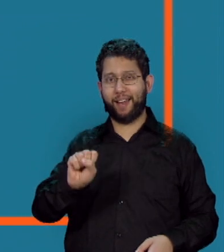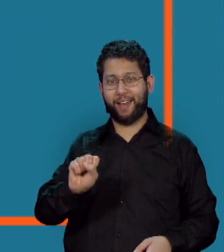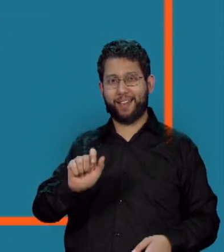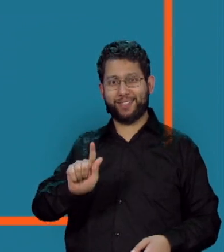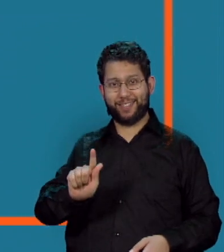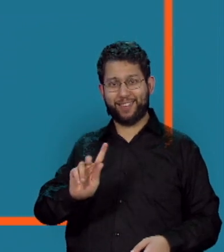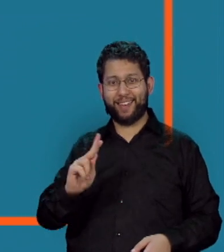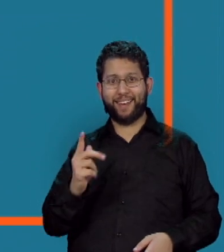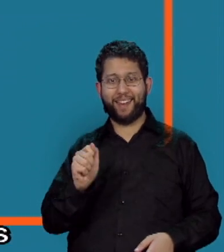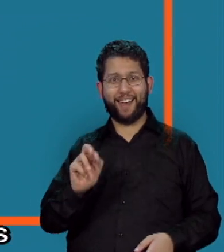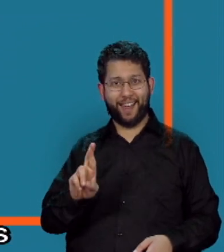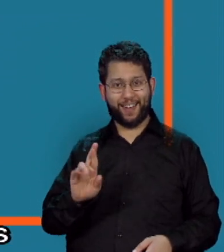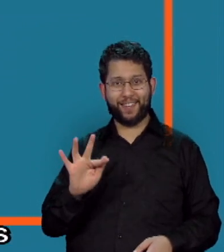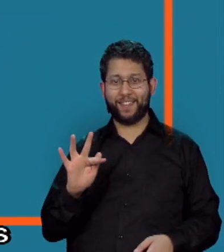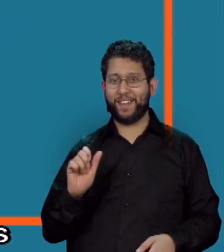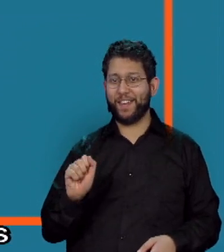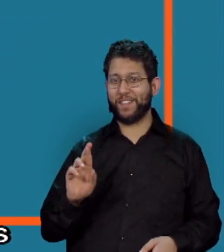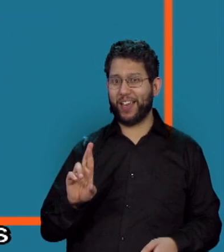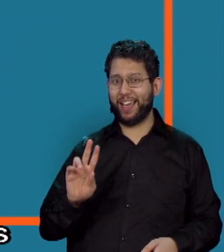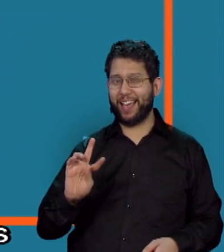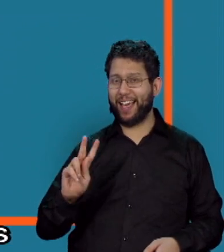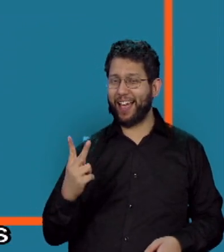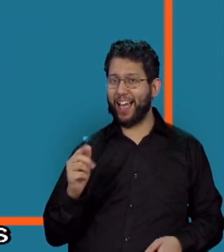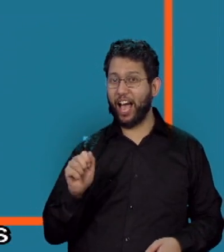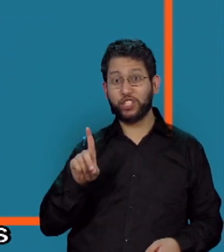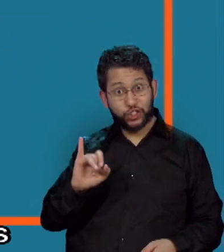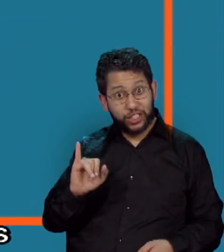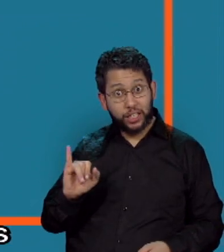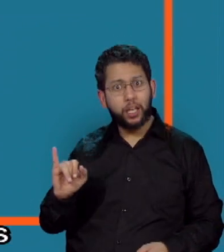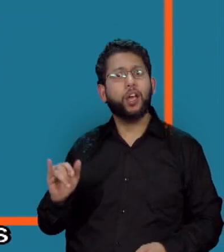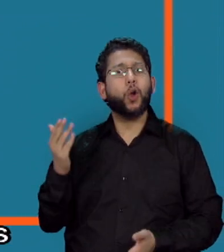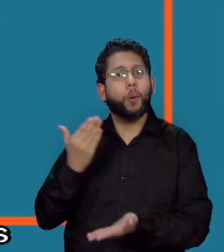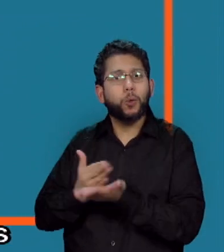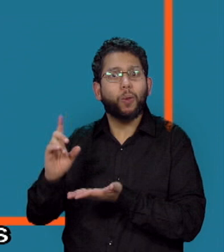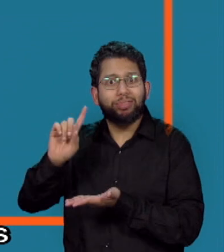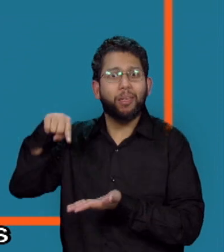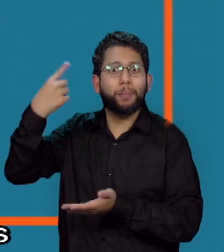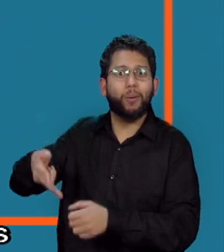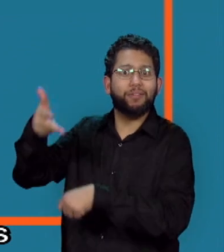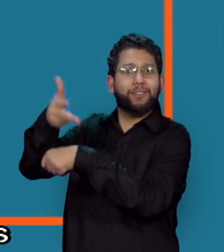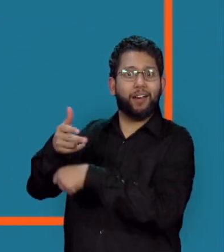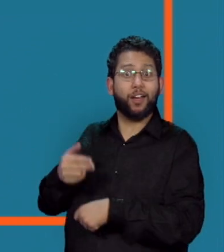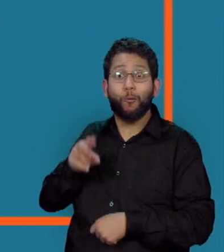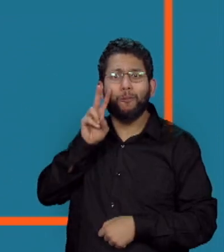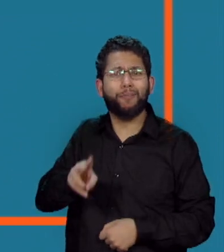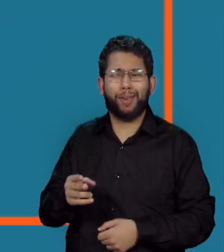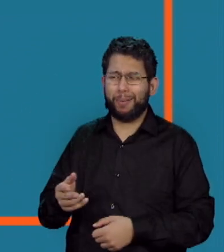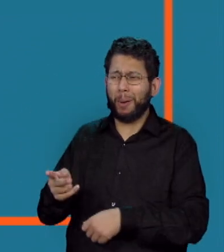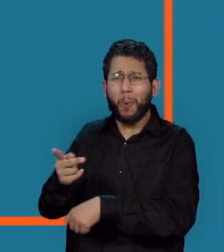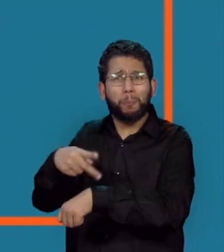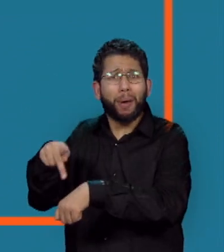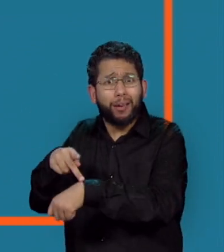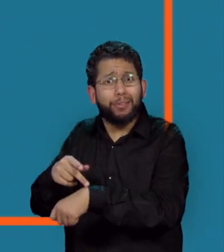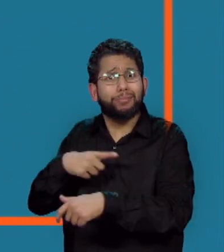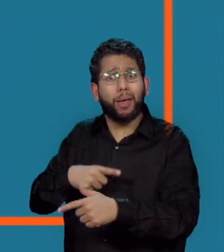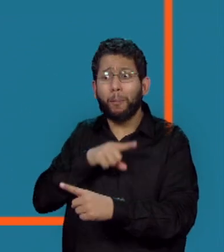com o olho esquerdo encostado na lente de uma grande câmera e o olho direito fechado. Como é que um país com tantas